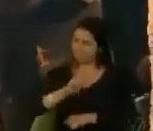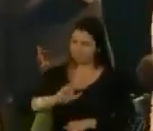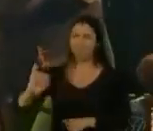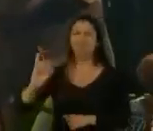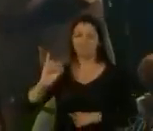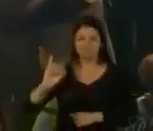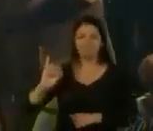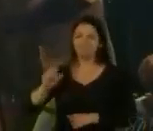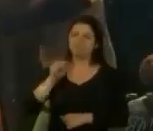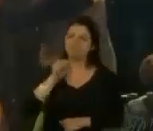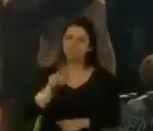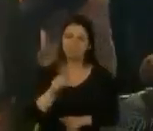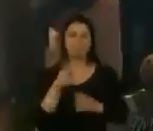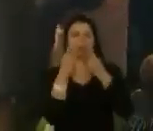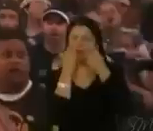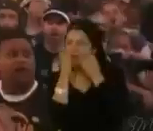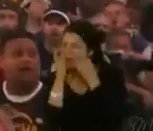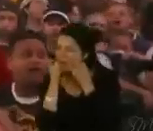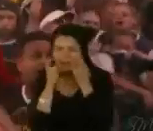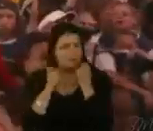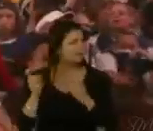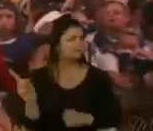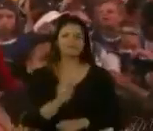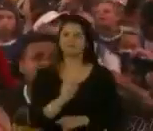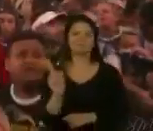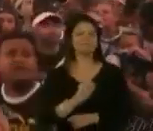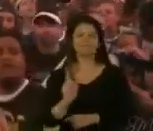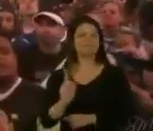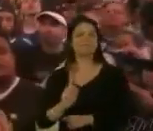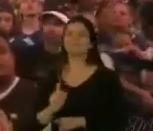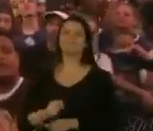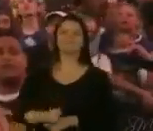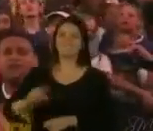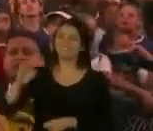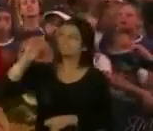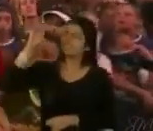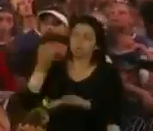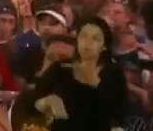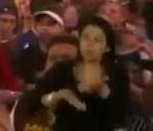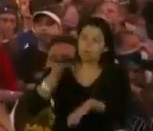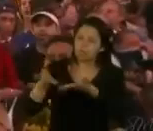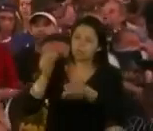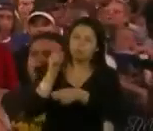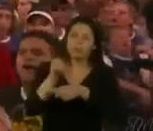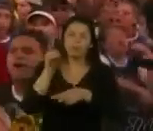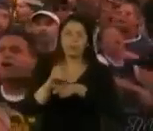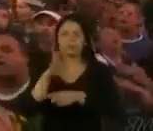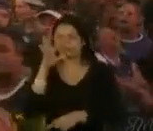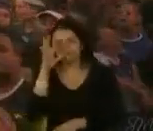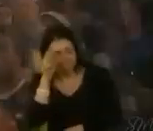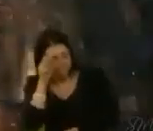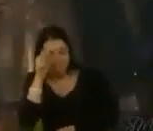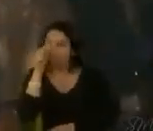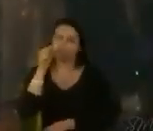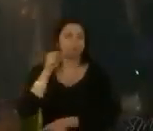Não chore, não chore, quem cuida de você não